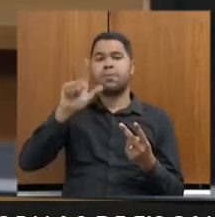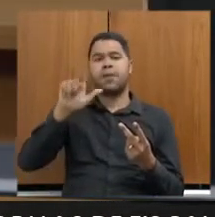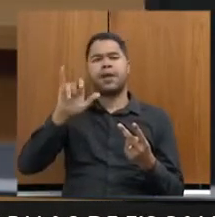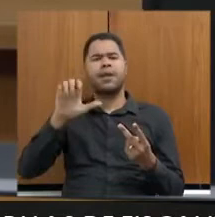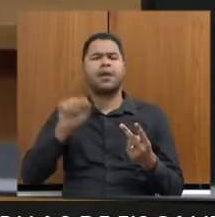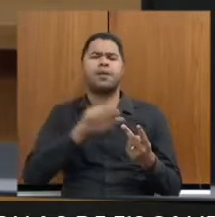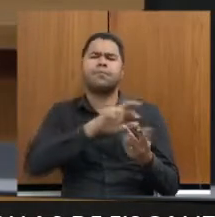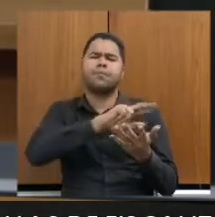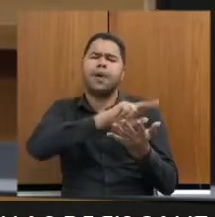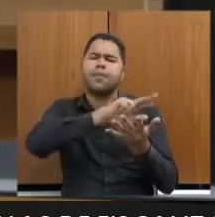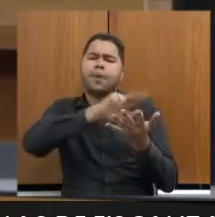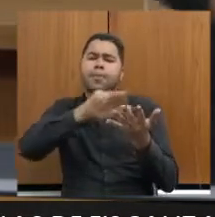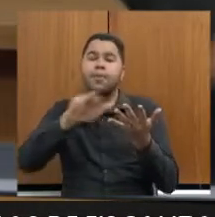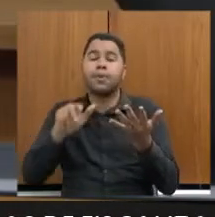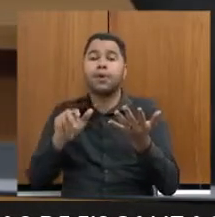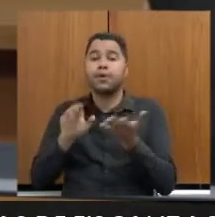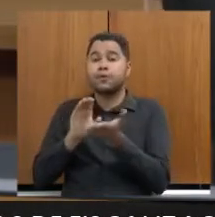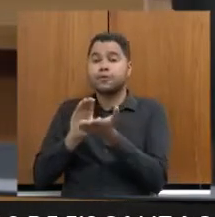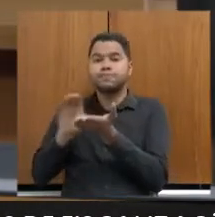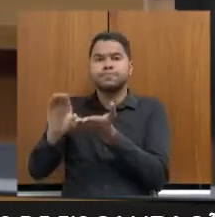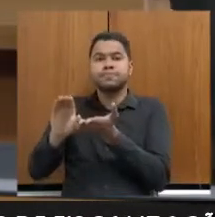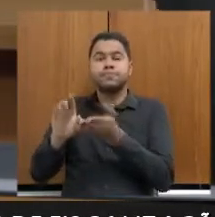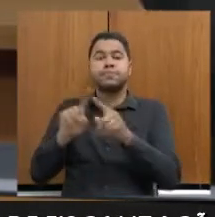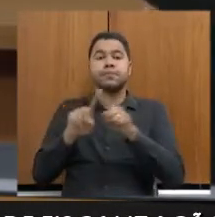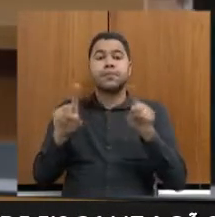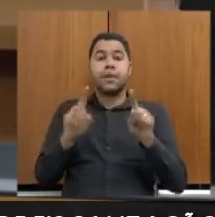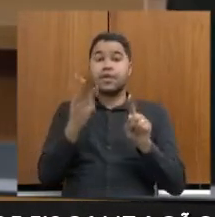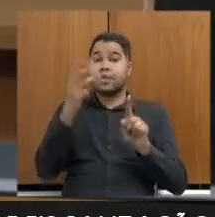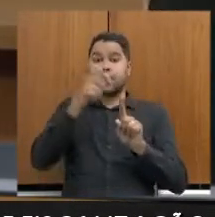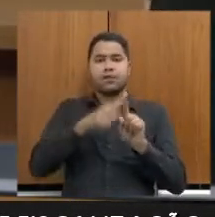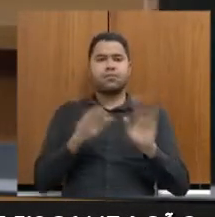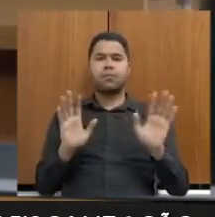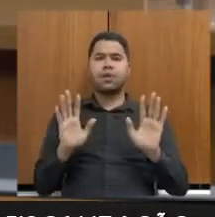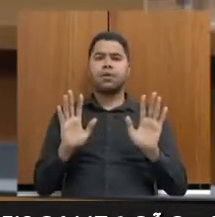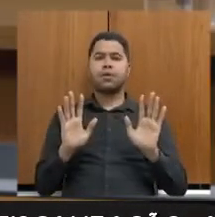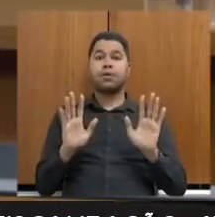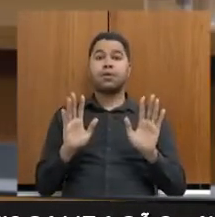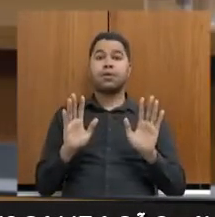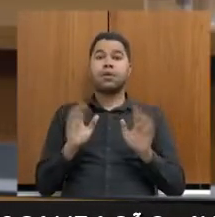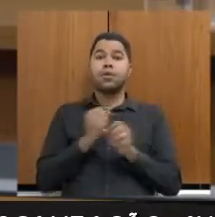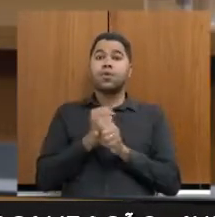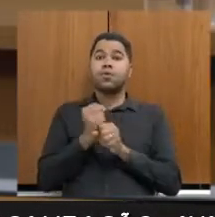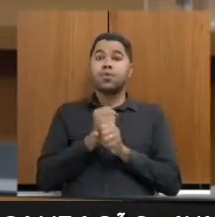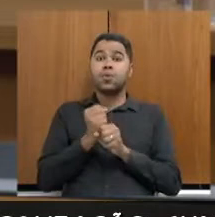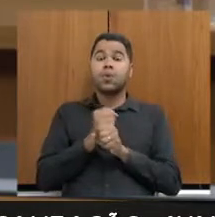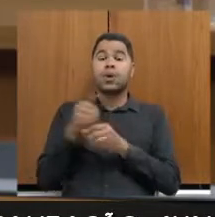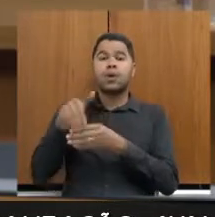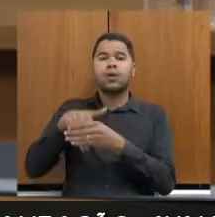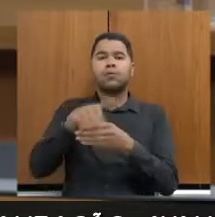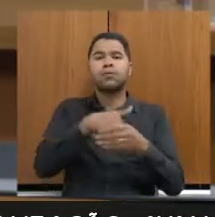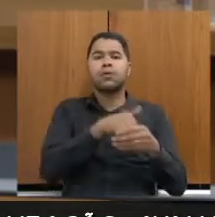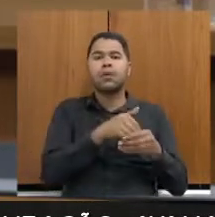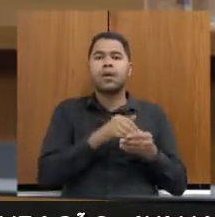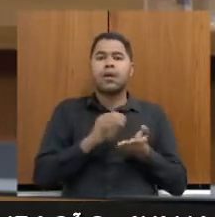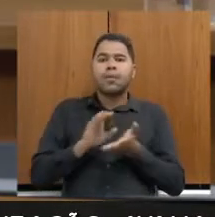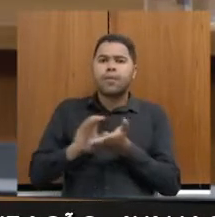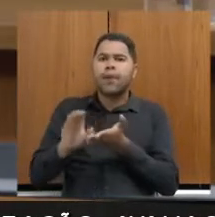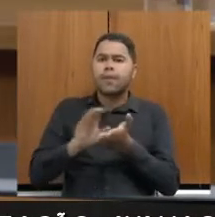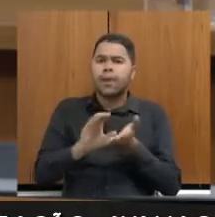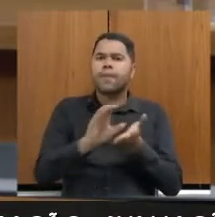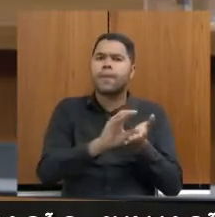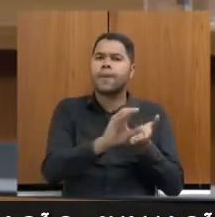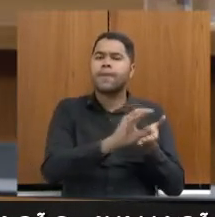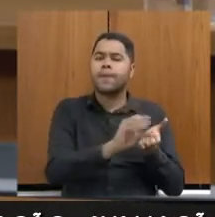outros hospitais passo seco Só não passa nesses três meses no ano eleitoral o Ministério da Saúde Repassa o